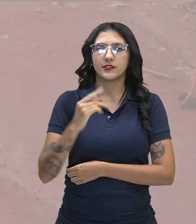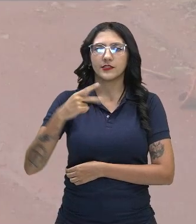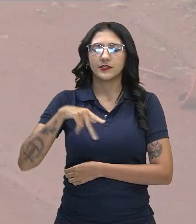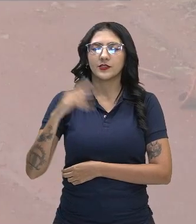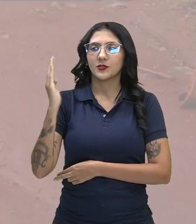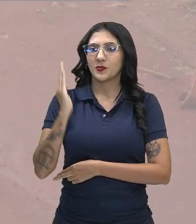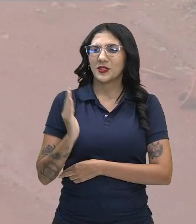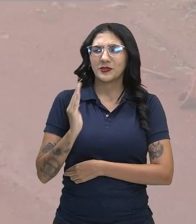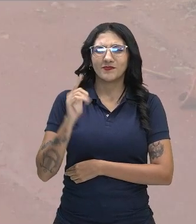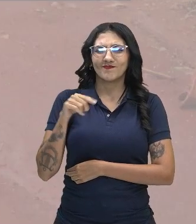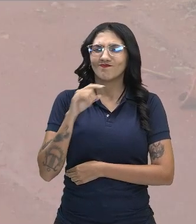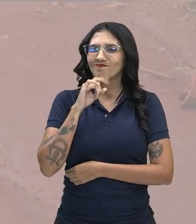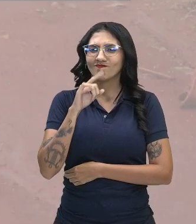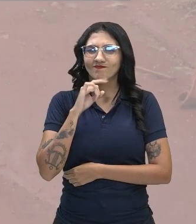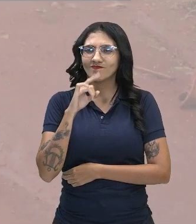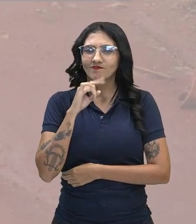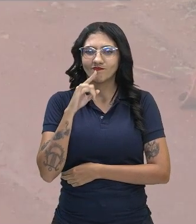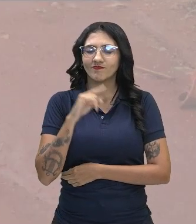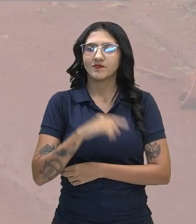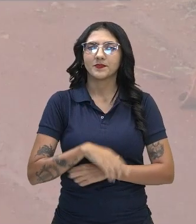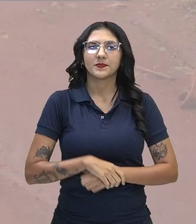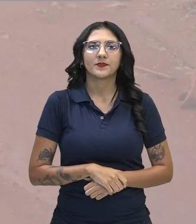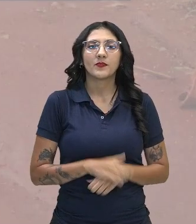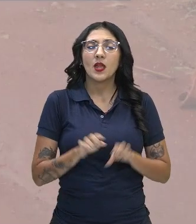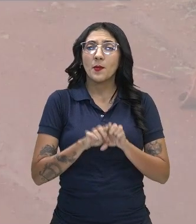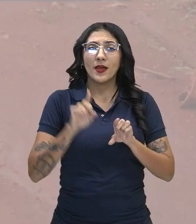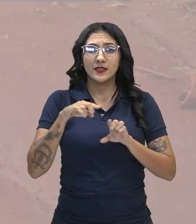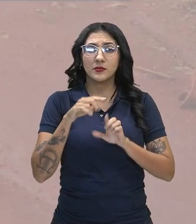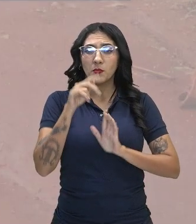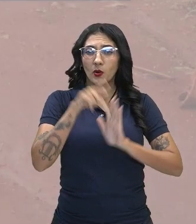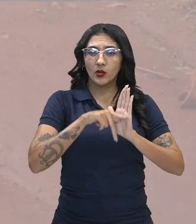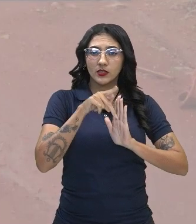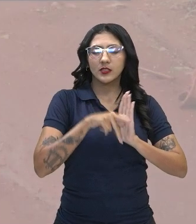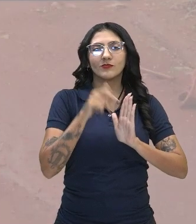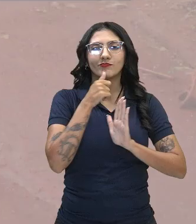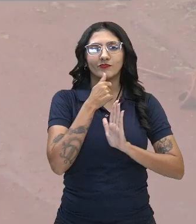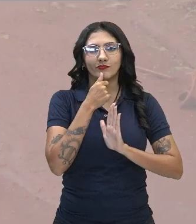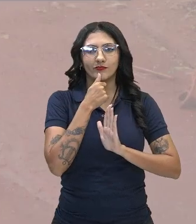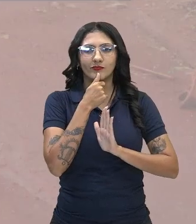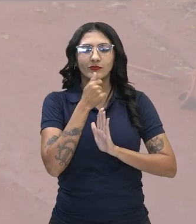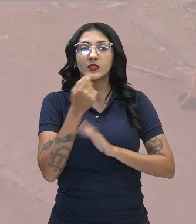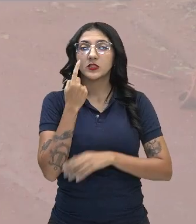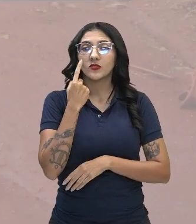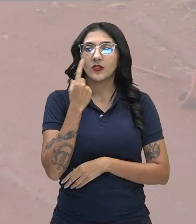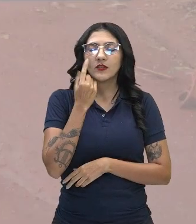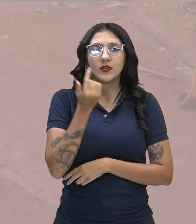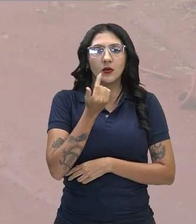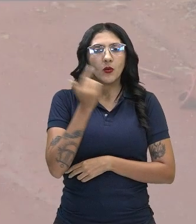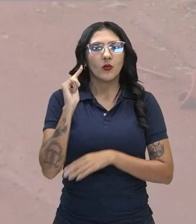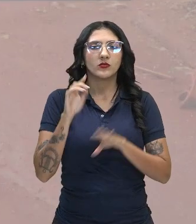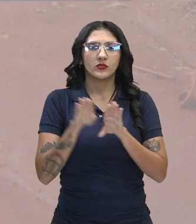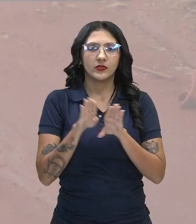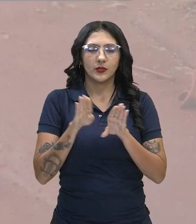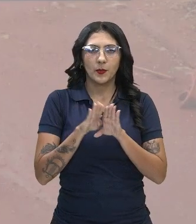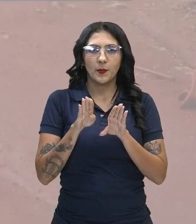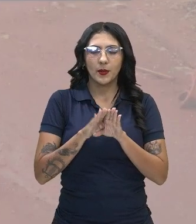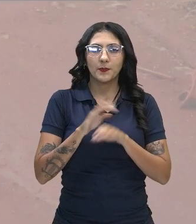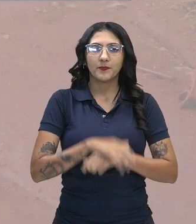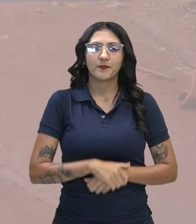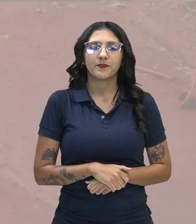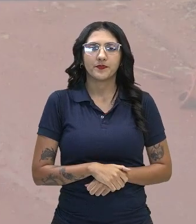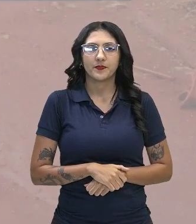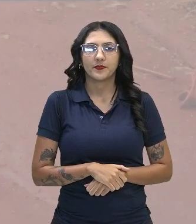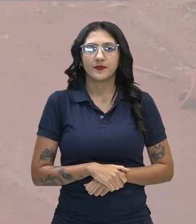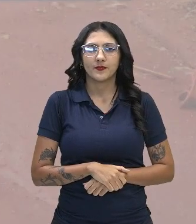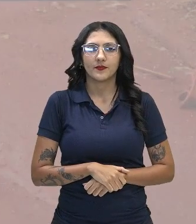os projetos, gente, não param aí, né? Vamos também estudar sobre outros projetos e políticas nacionais. E uma delas,